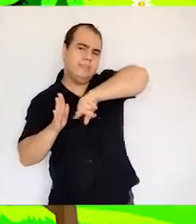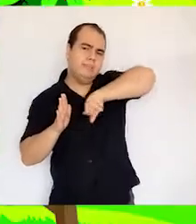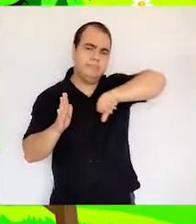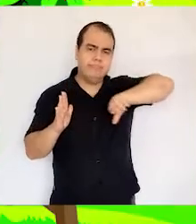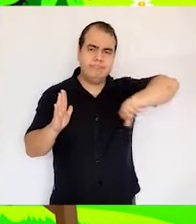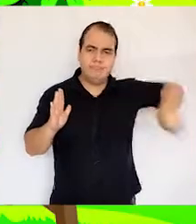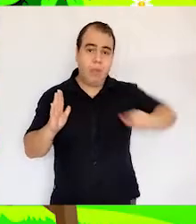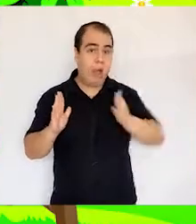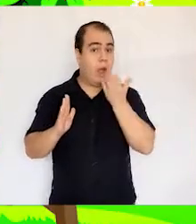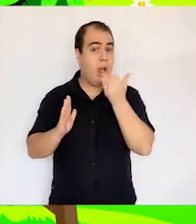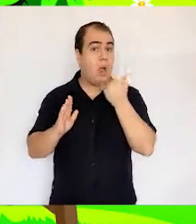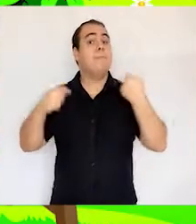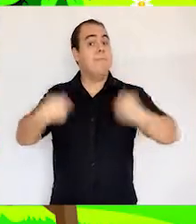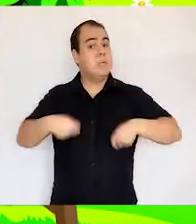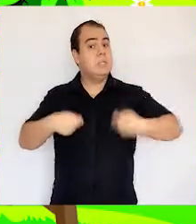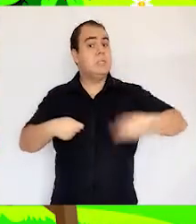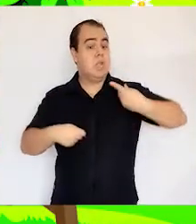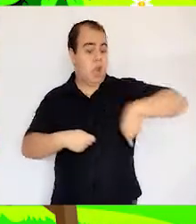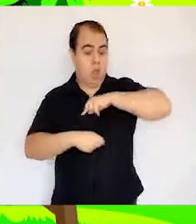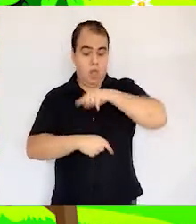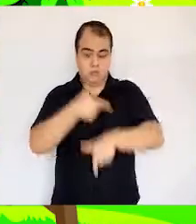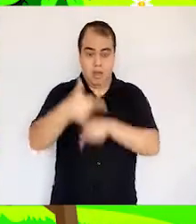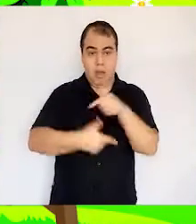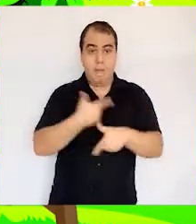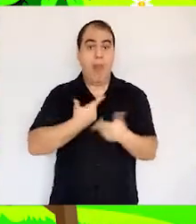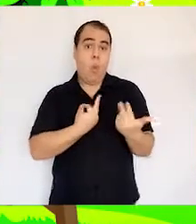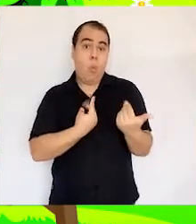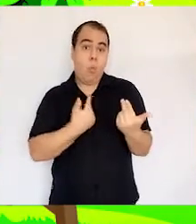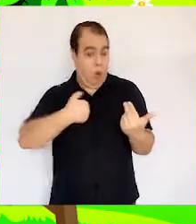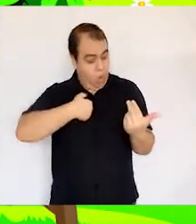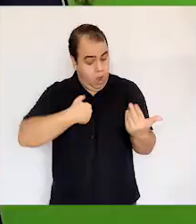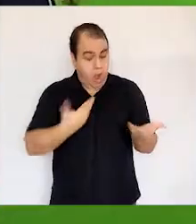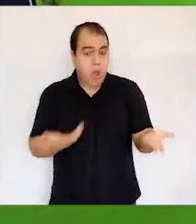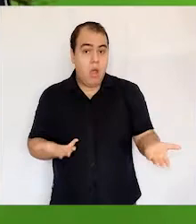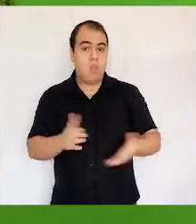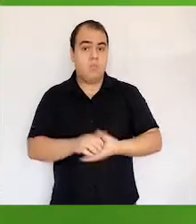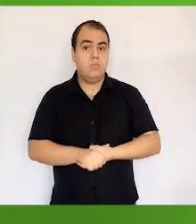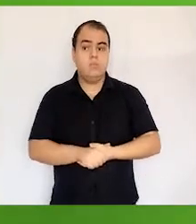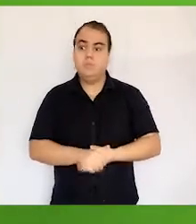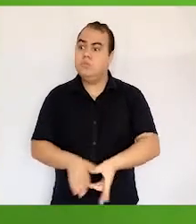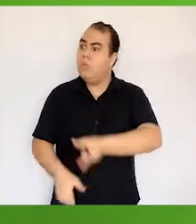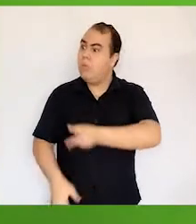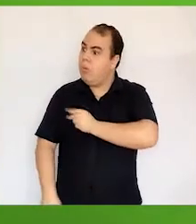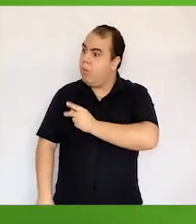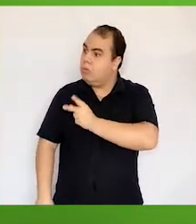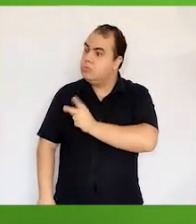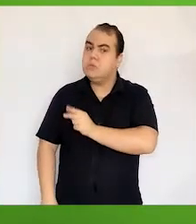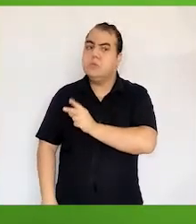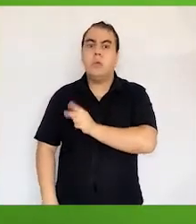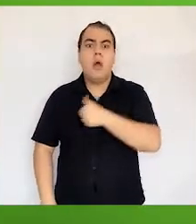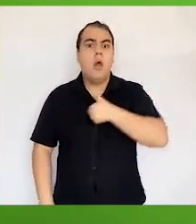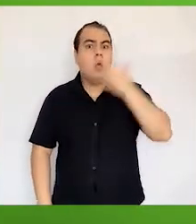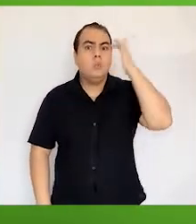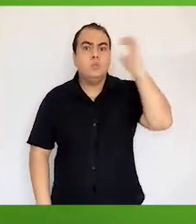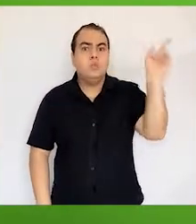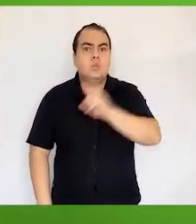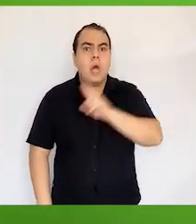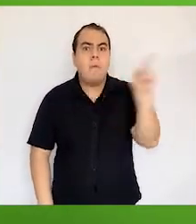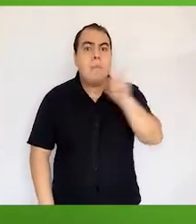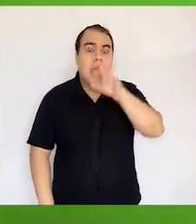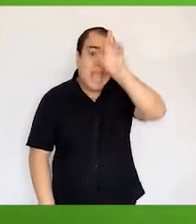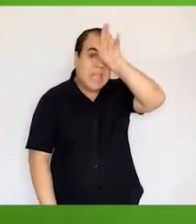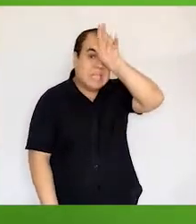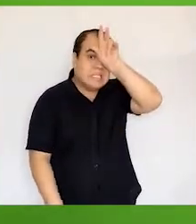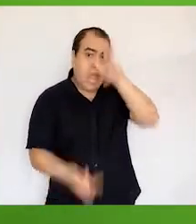outros alimentos dependem do trabalho de insetos como eu. Poxa vida, Belice! Eu não sabia que os insetos são